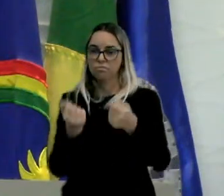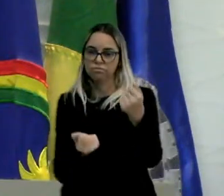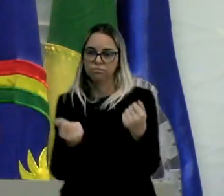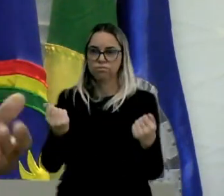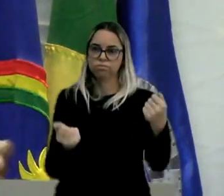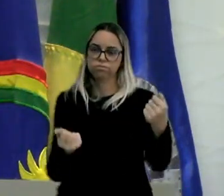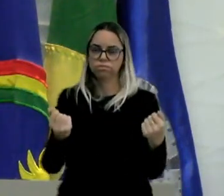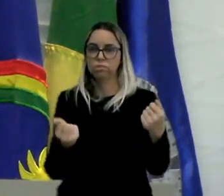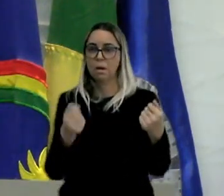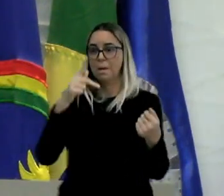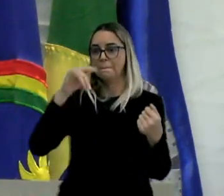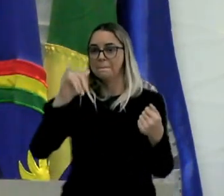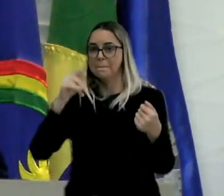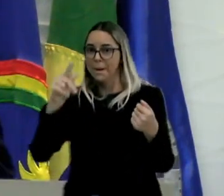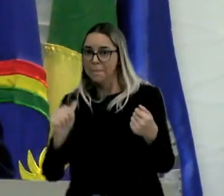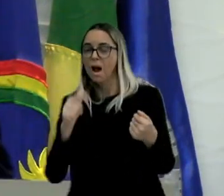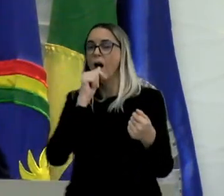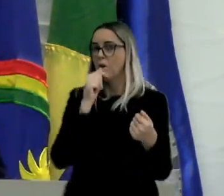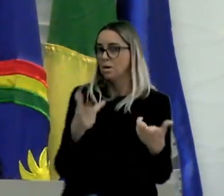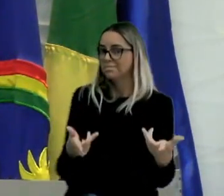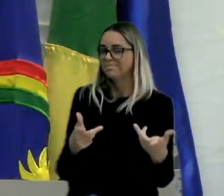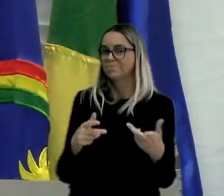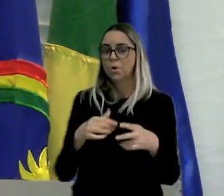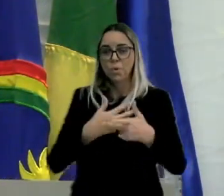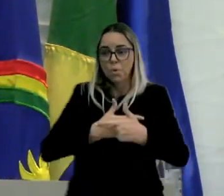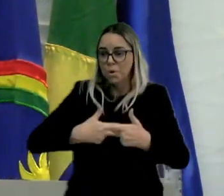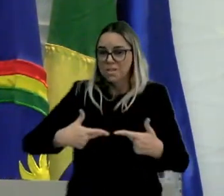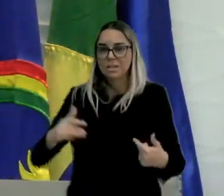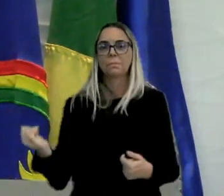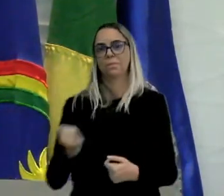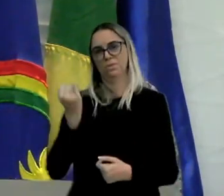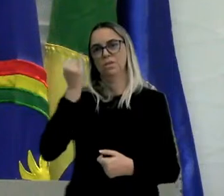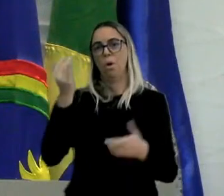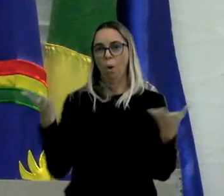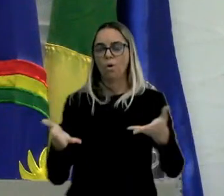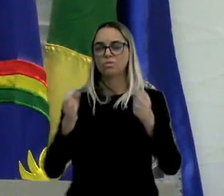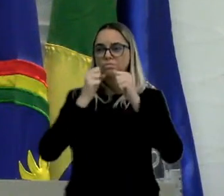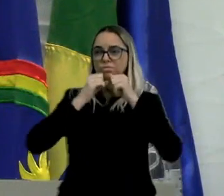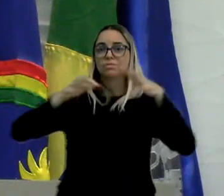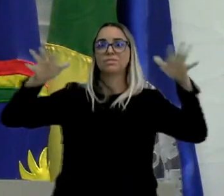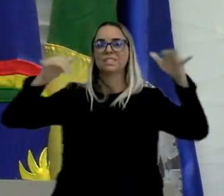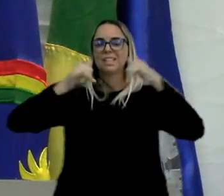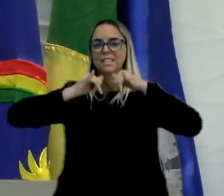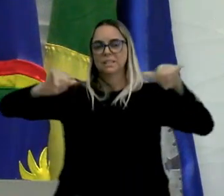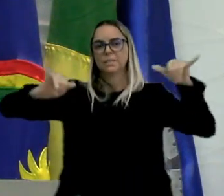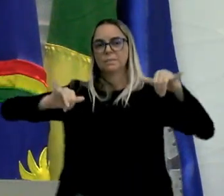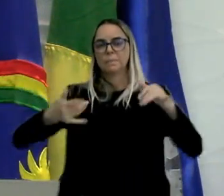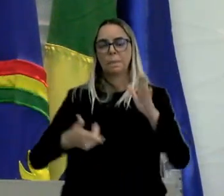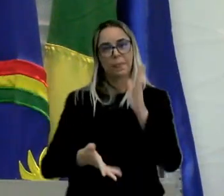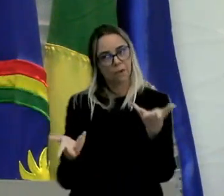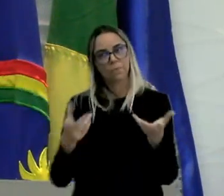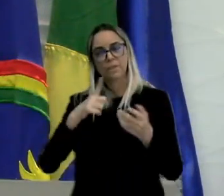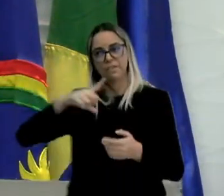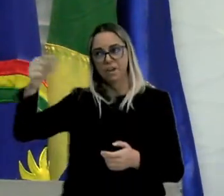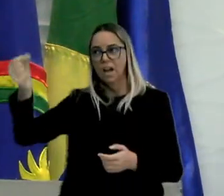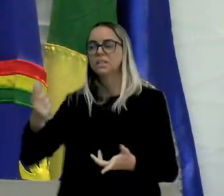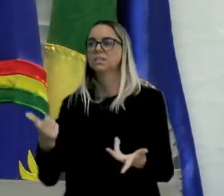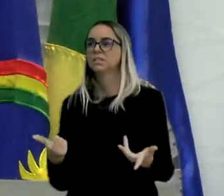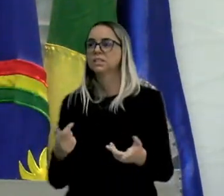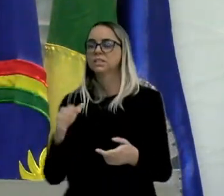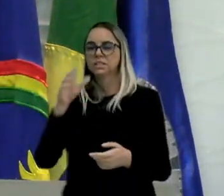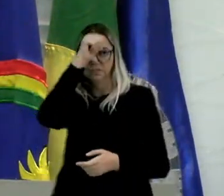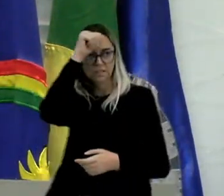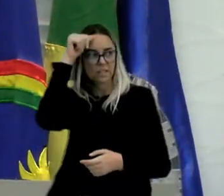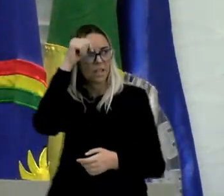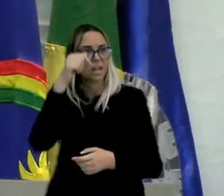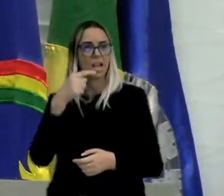coisas e outras obras importante que vai ser divulgado hoje né E nessa viagem de Alexandre o vereador Pacheco fiz um pedido